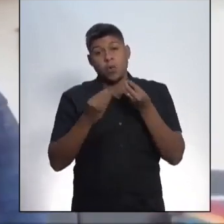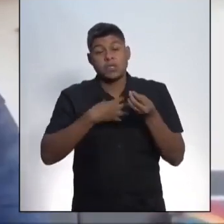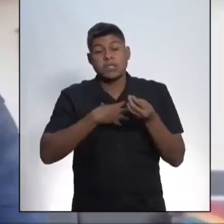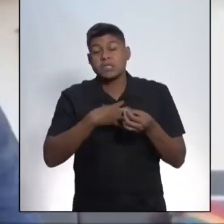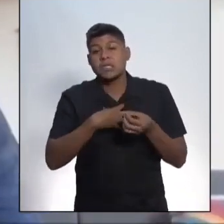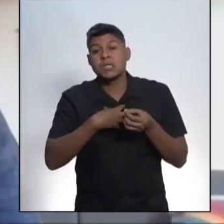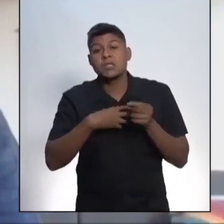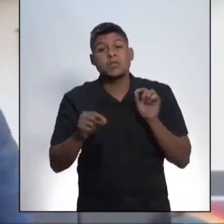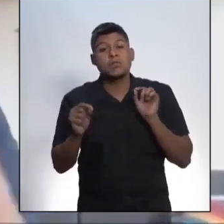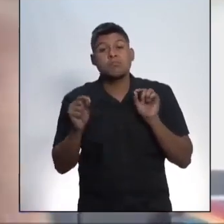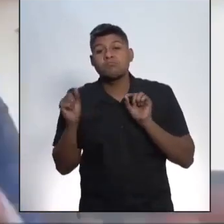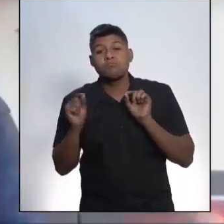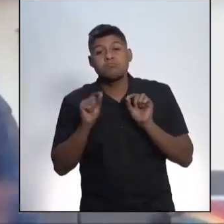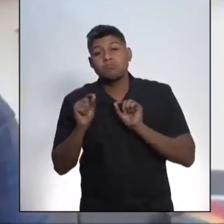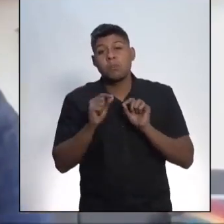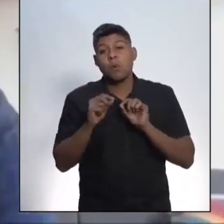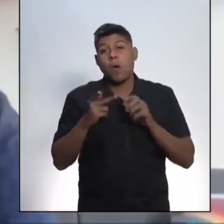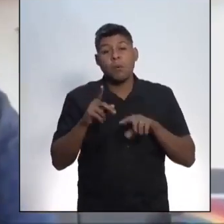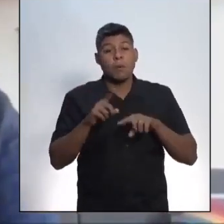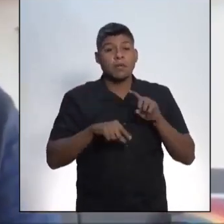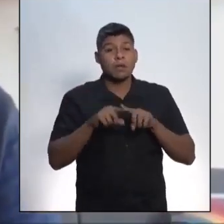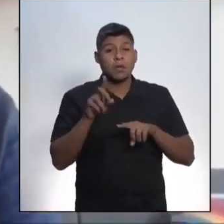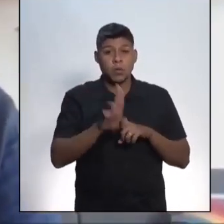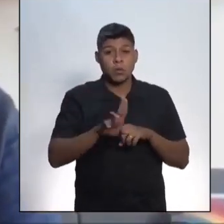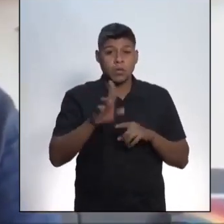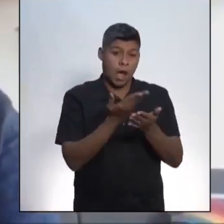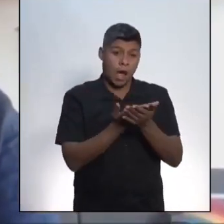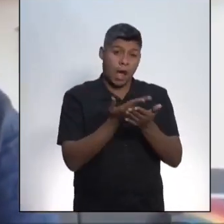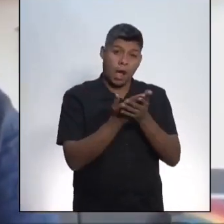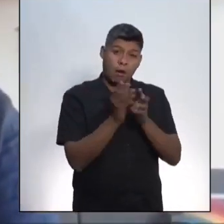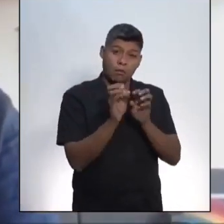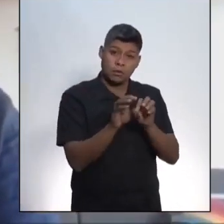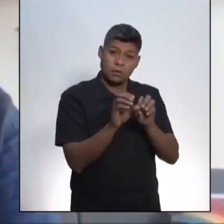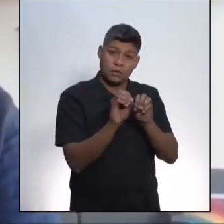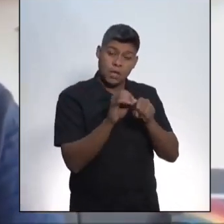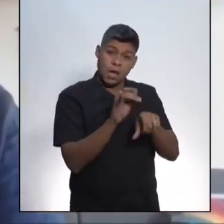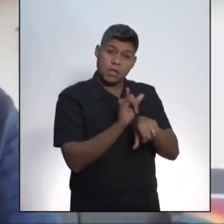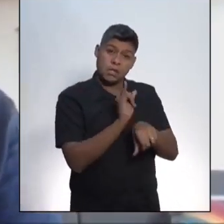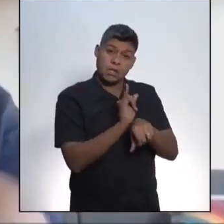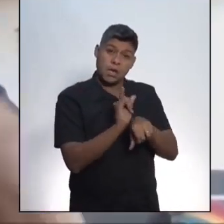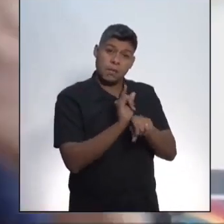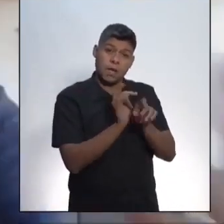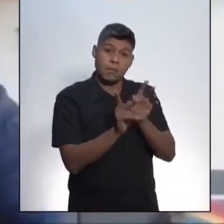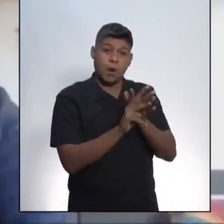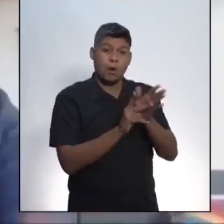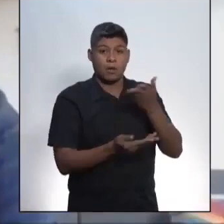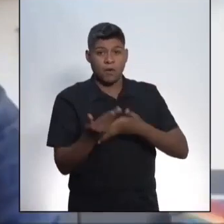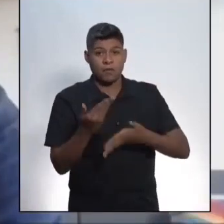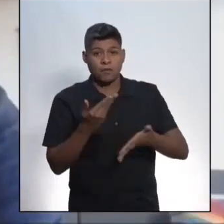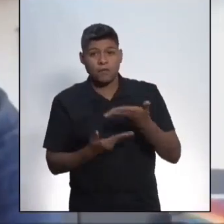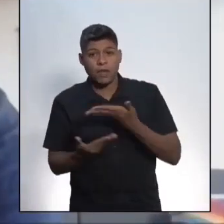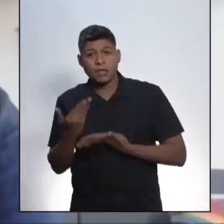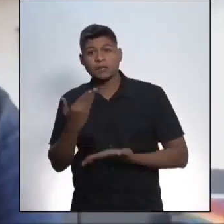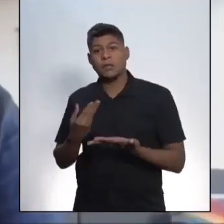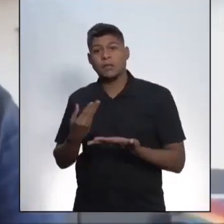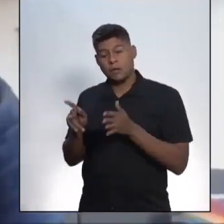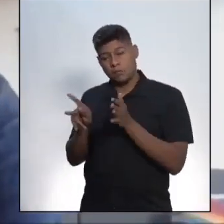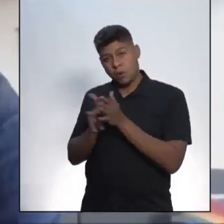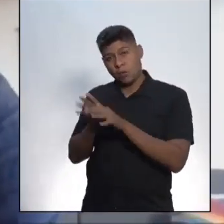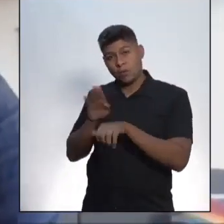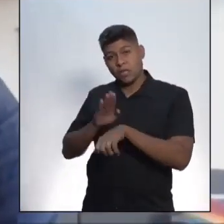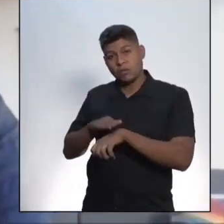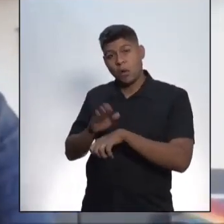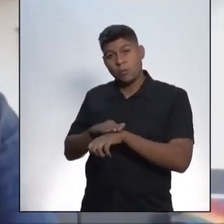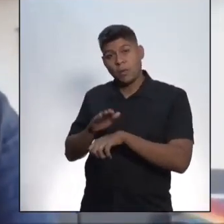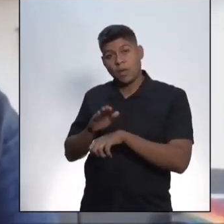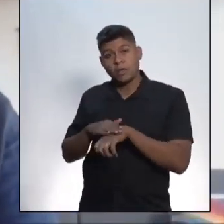sentindo e que recursos que eu vou usar para dar minha aula e para dar uma dinâmica mais envolvente, mais engajante nesse momento, que